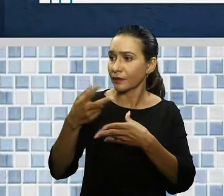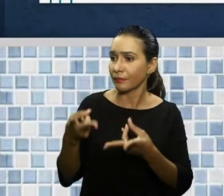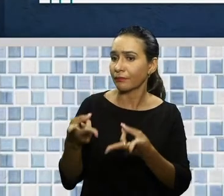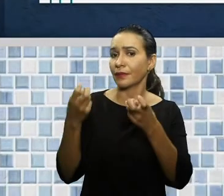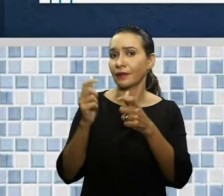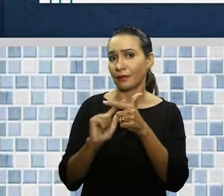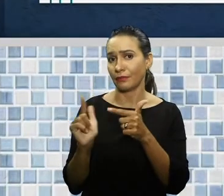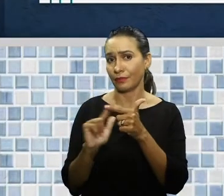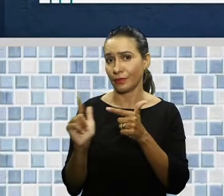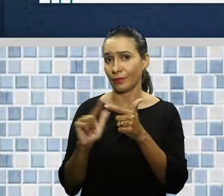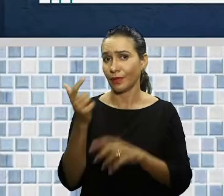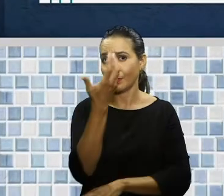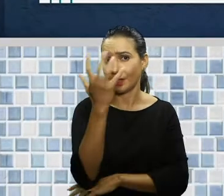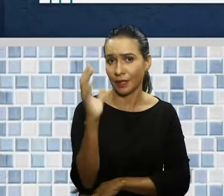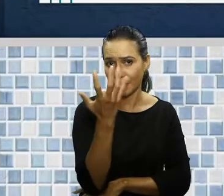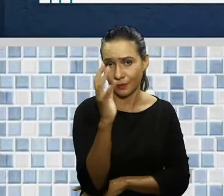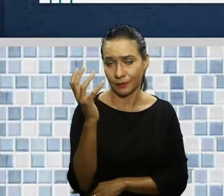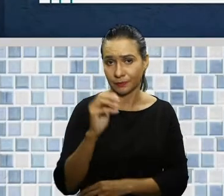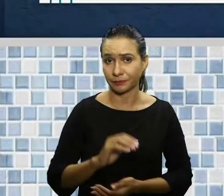Então,